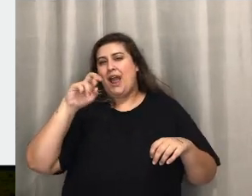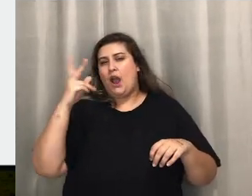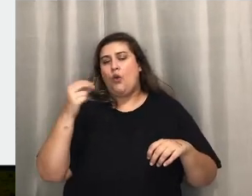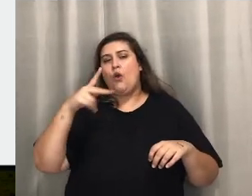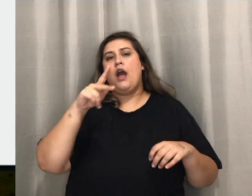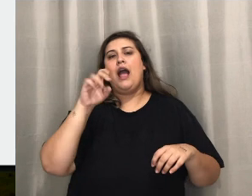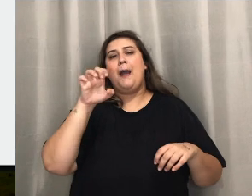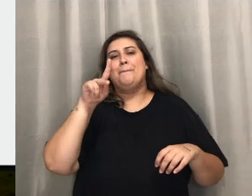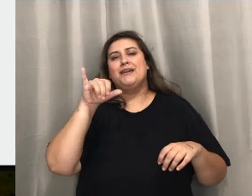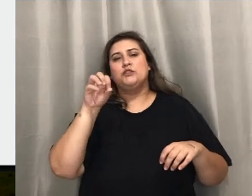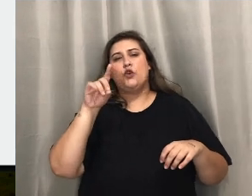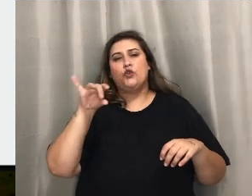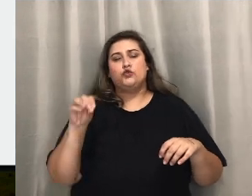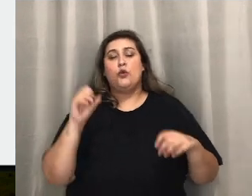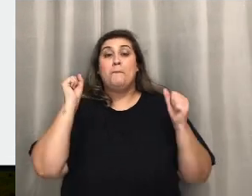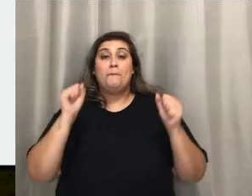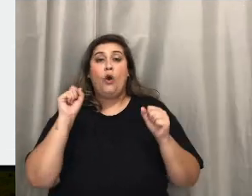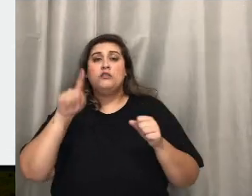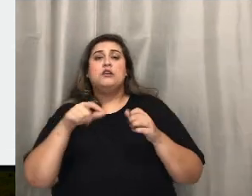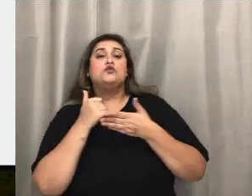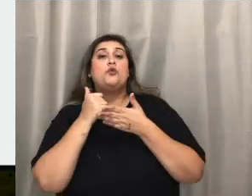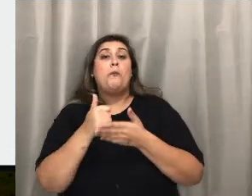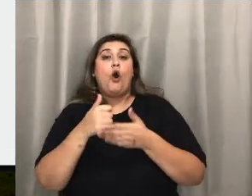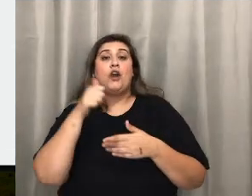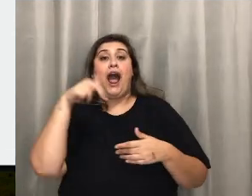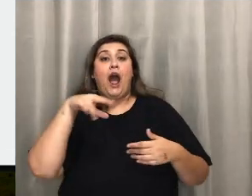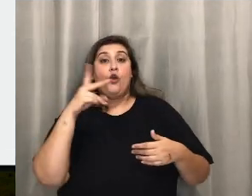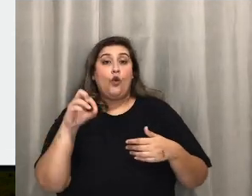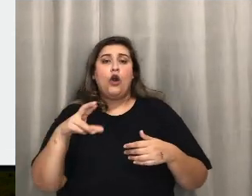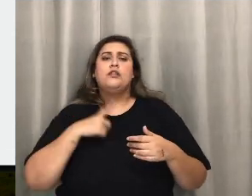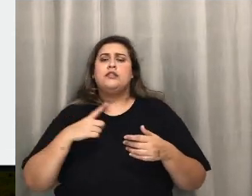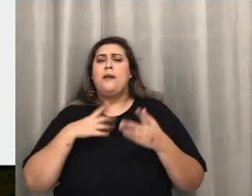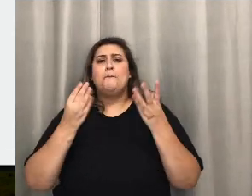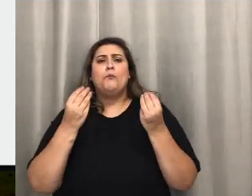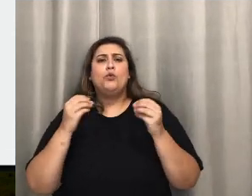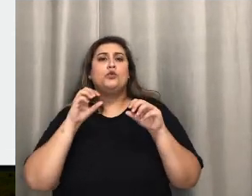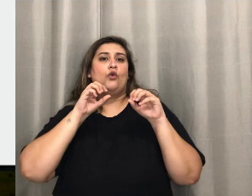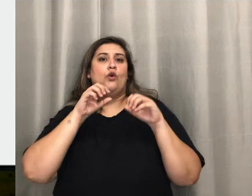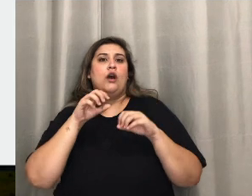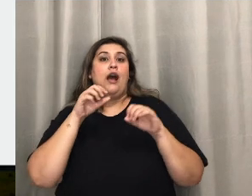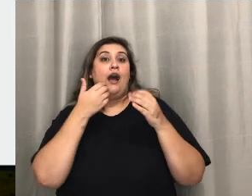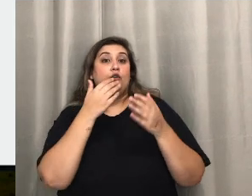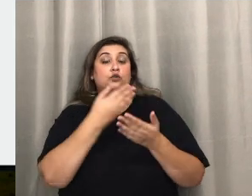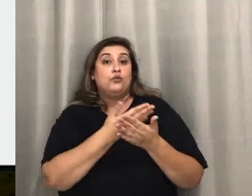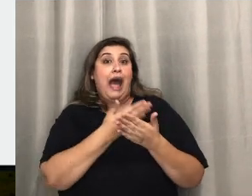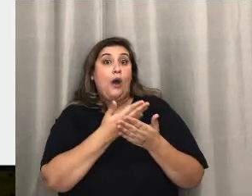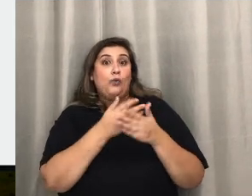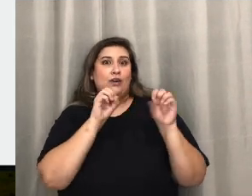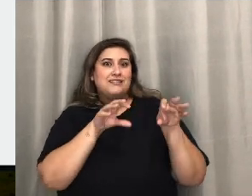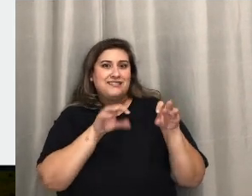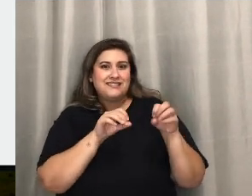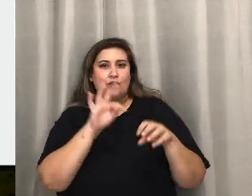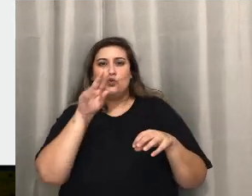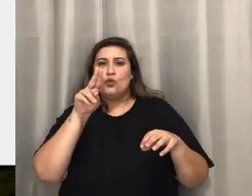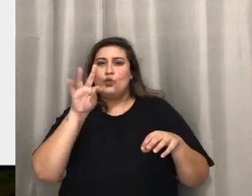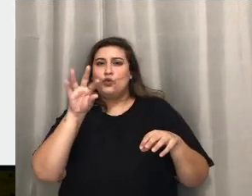enquanto. Sobre o desempenho do episódio, nós podemos ainda contatar o suporte de Anchor, onde tem vários tutoriais e arquivos que